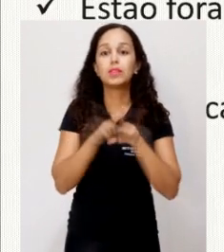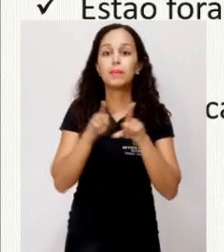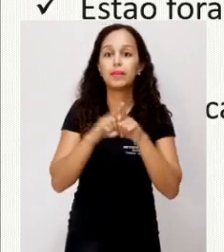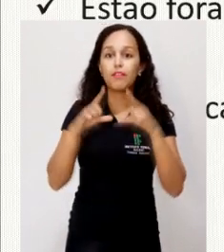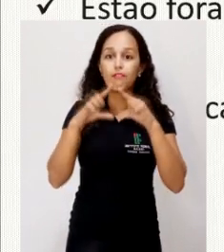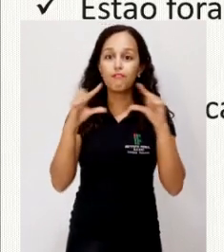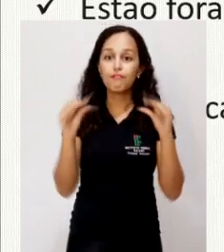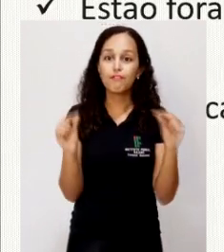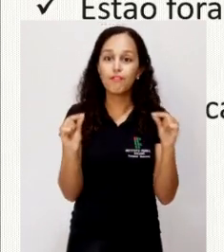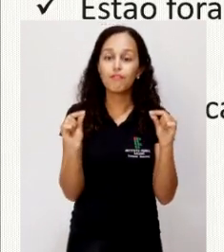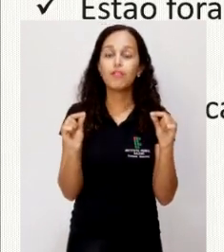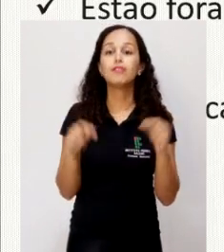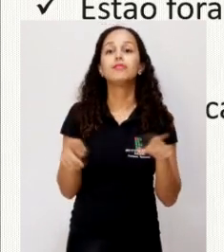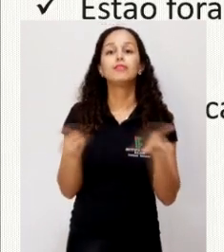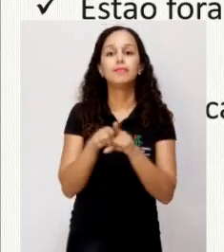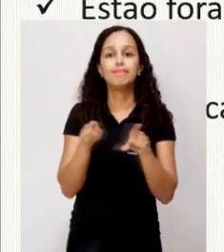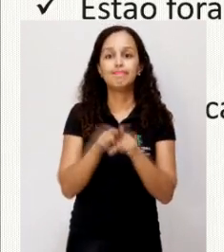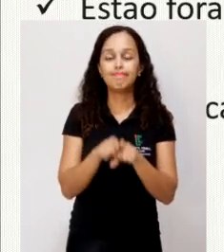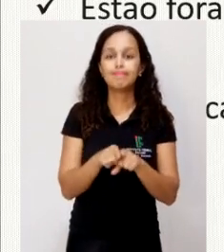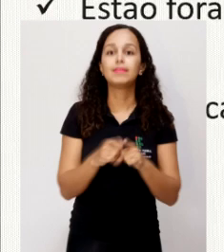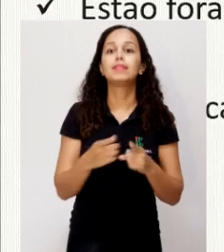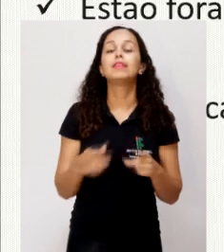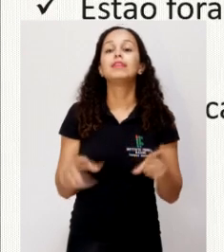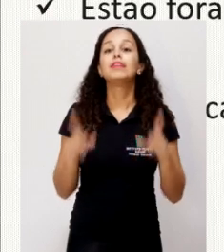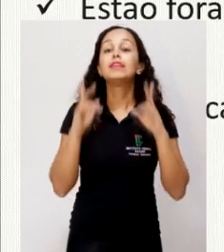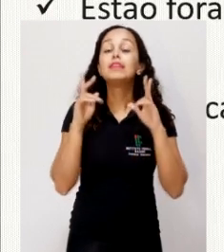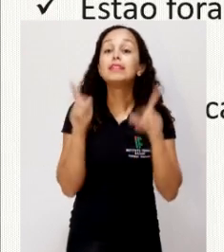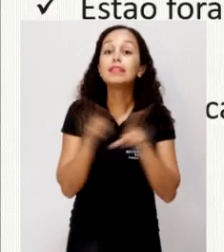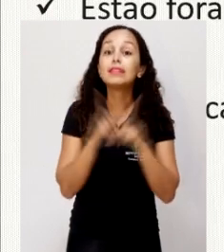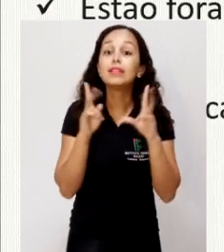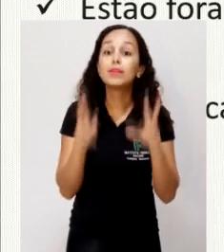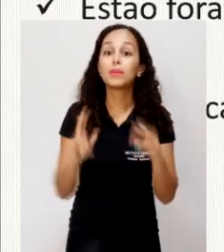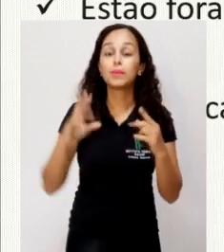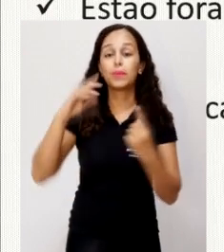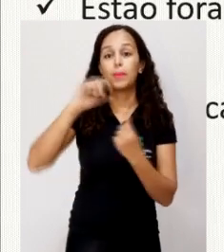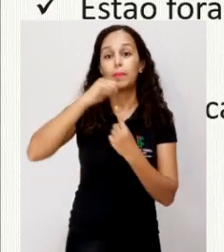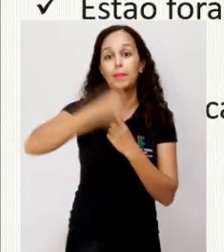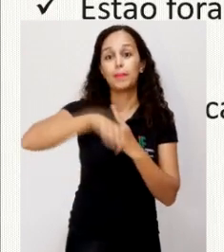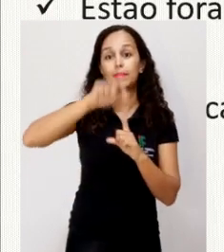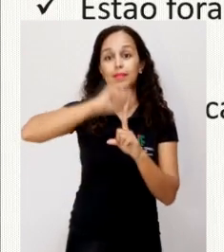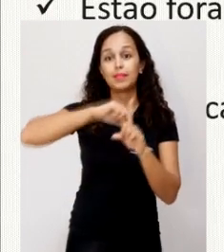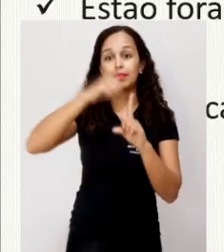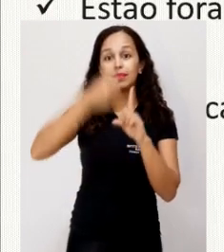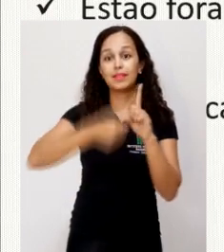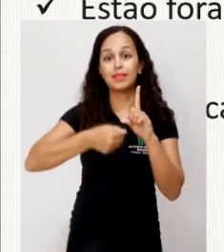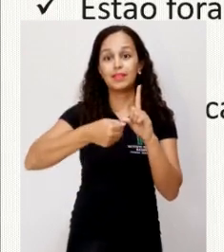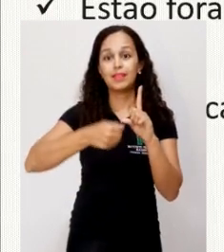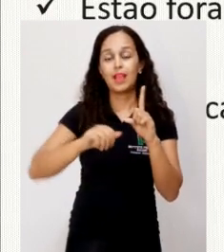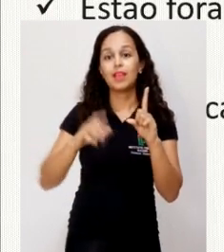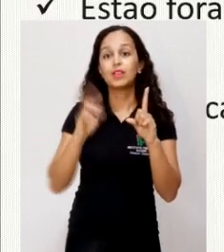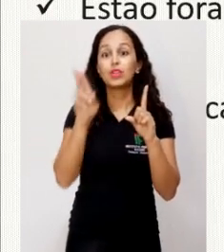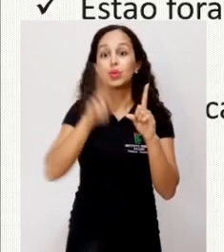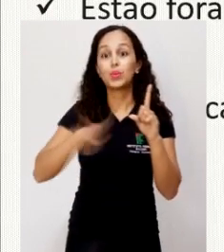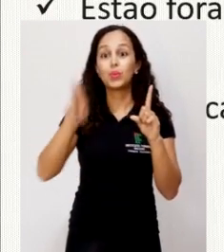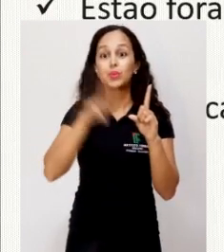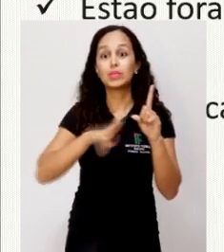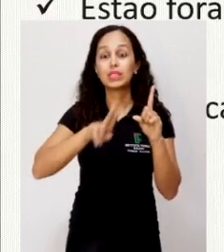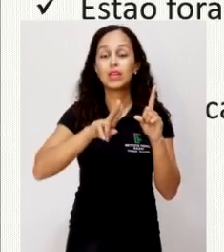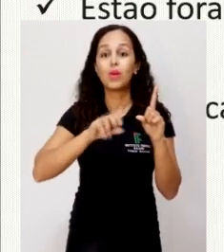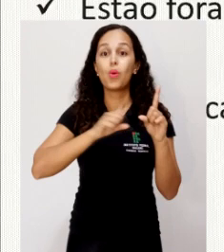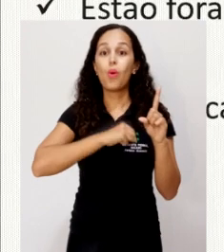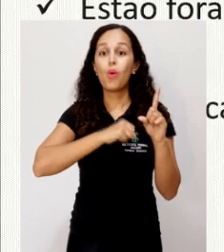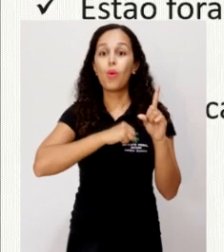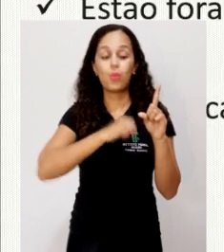alimentos também se encaixam no conceito de punks, assim como o talo da bananeira, o coração da bananeira, que tem sido bastante